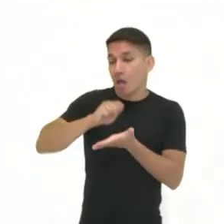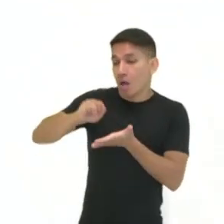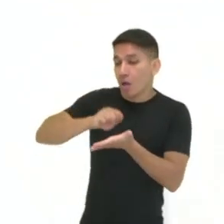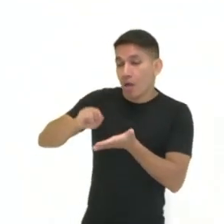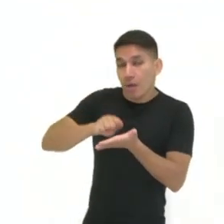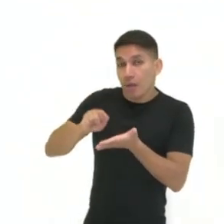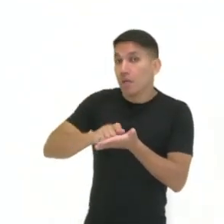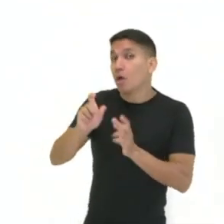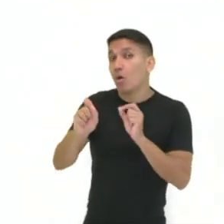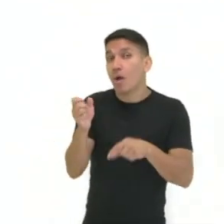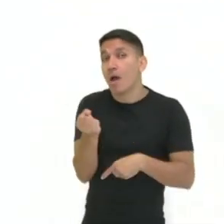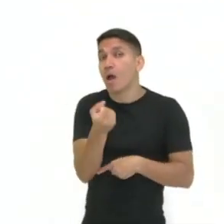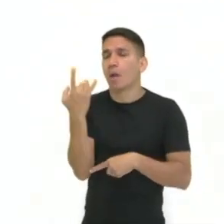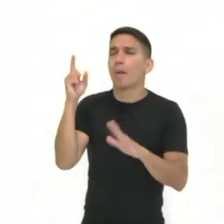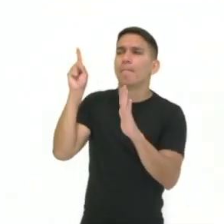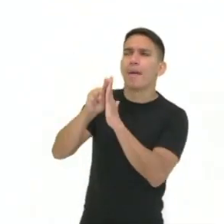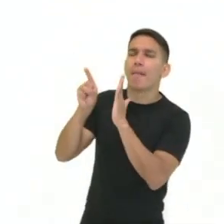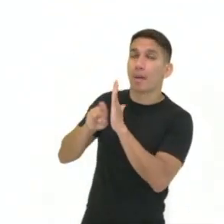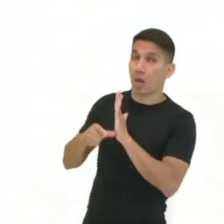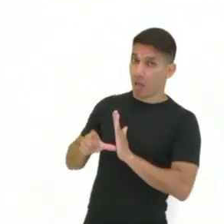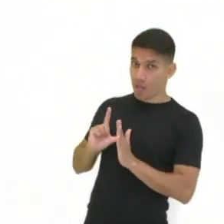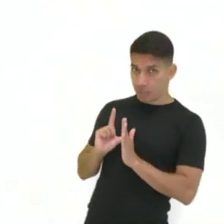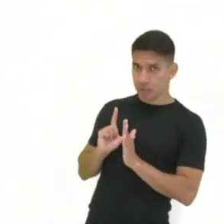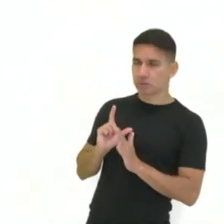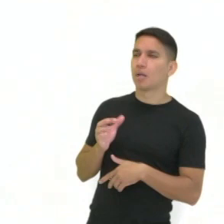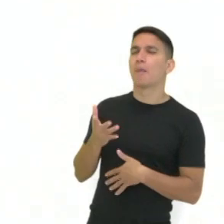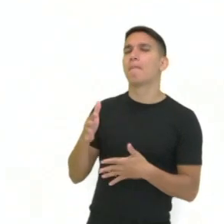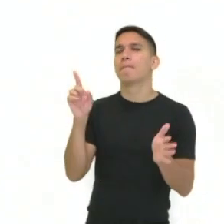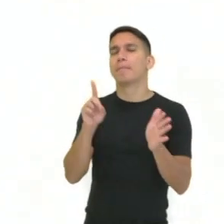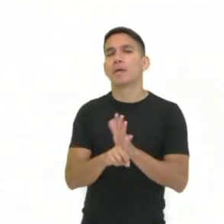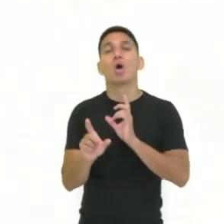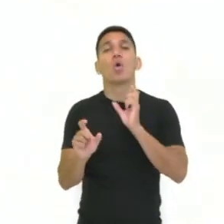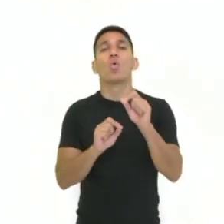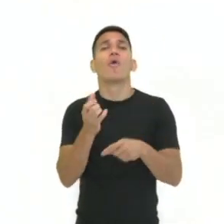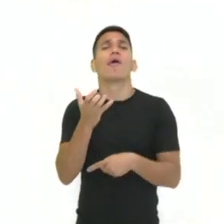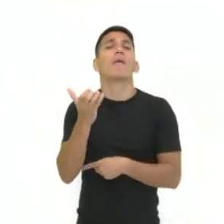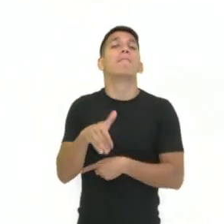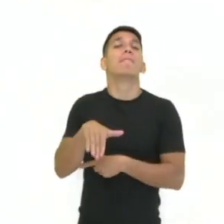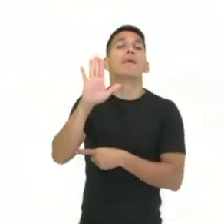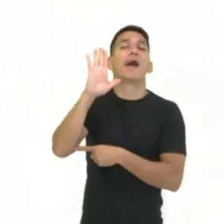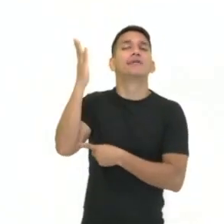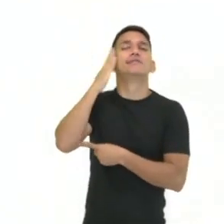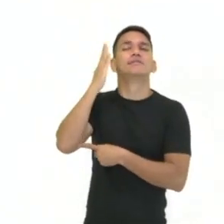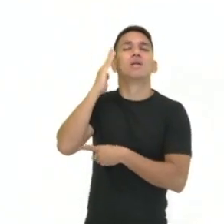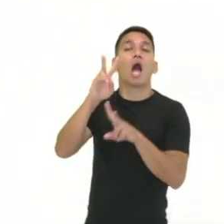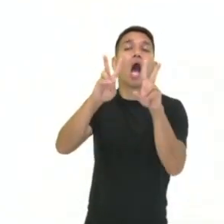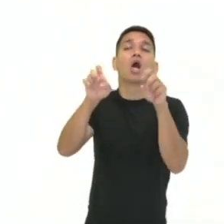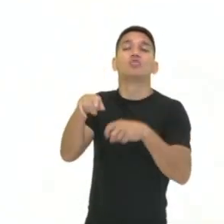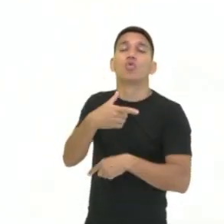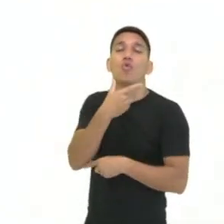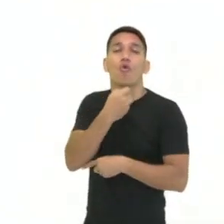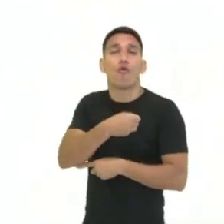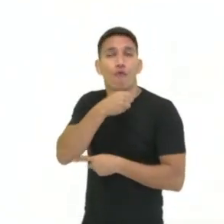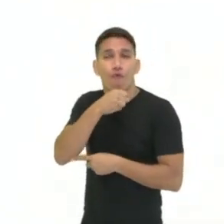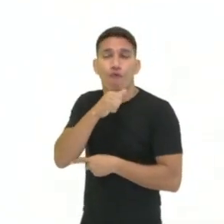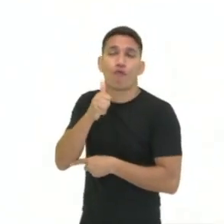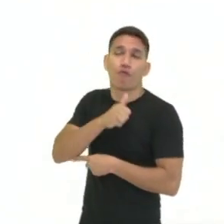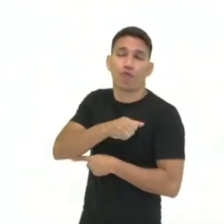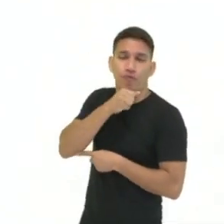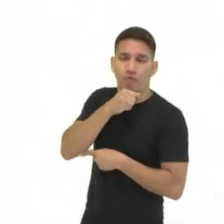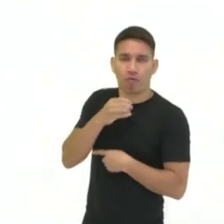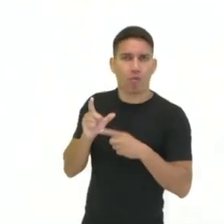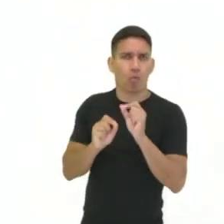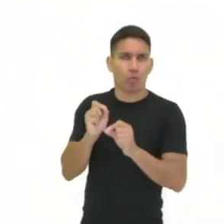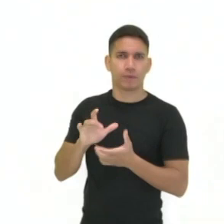seu caderno algumas perguntas. O que você quer mais conhecer sobre os seus avós? Em que